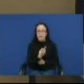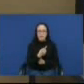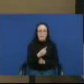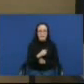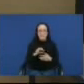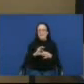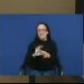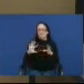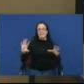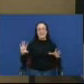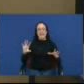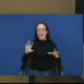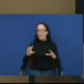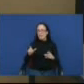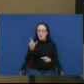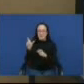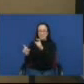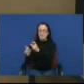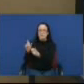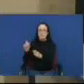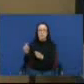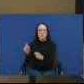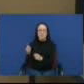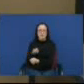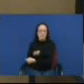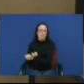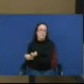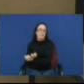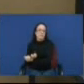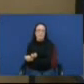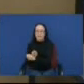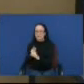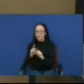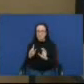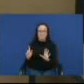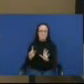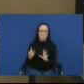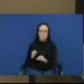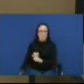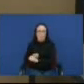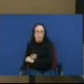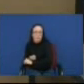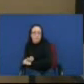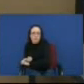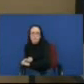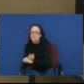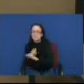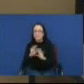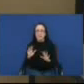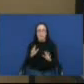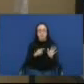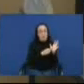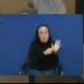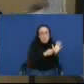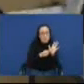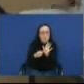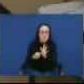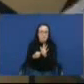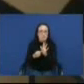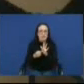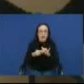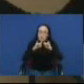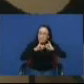permitir, gente, que continue se dando golpe mais em ninguém. Então, o meu alerta é isso. Se